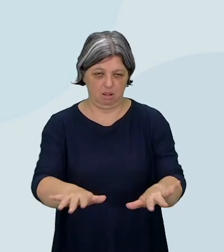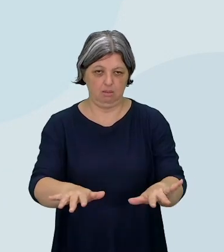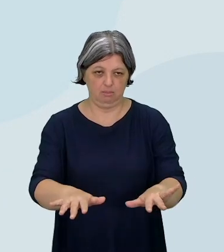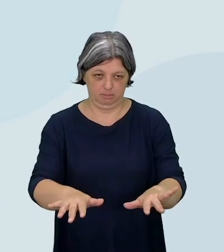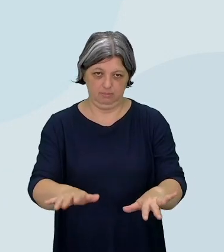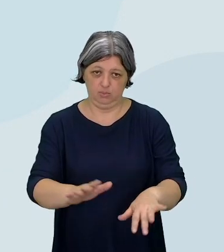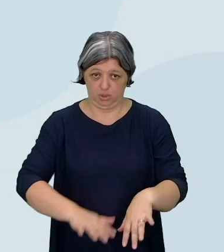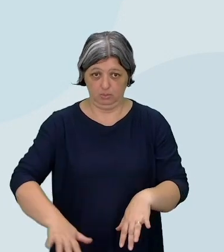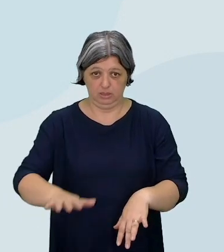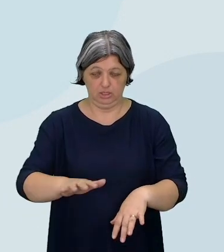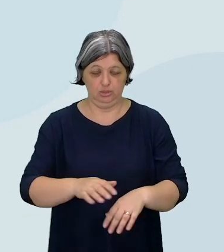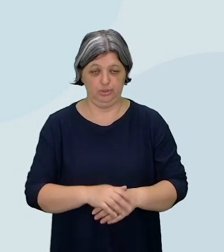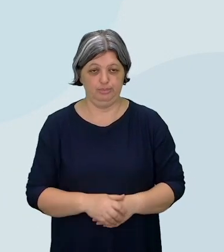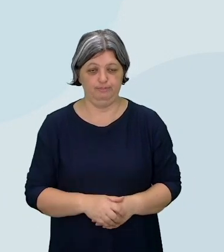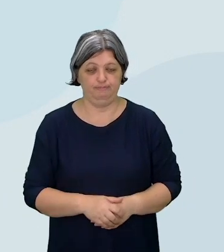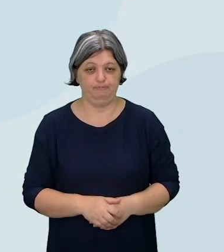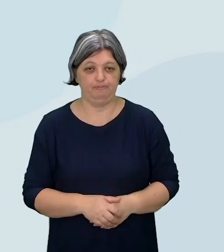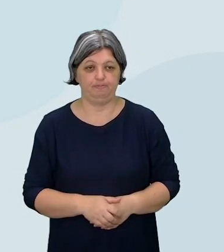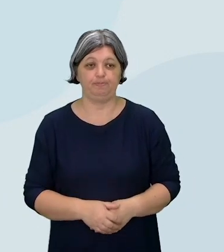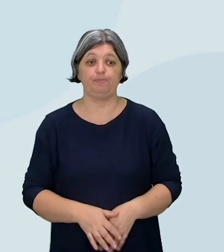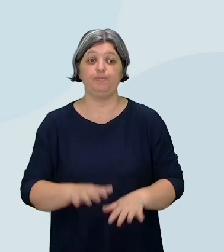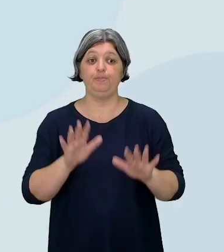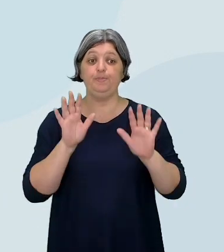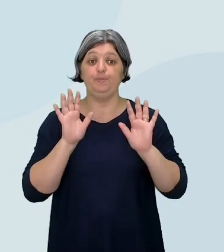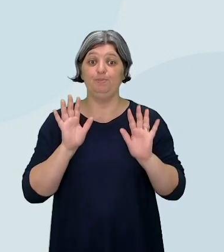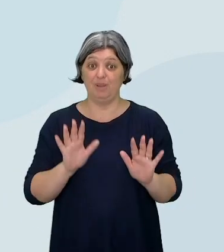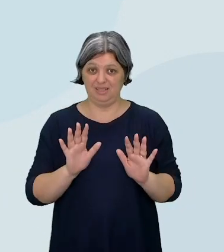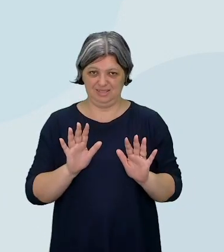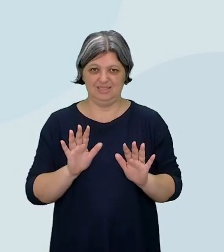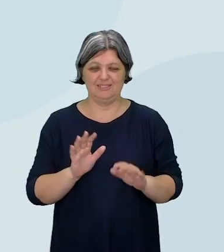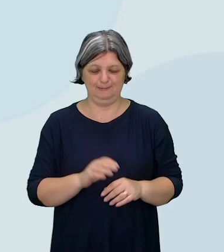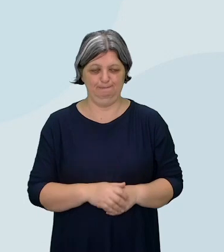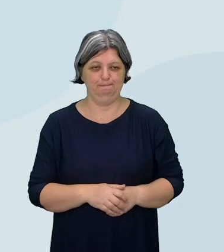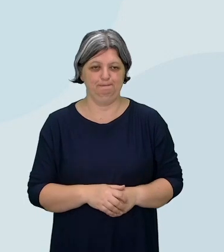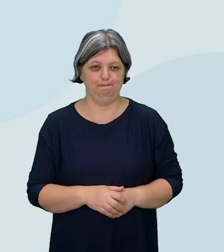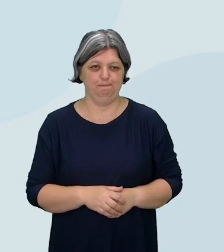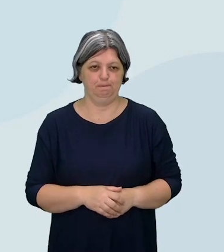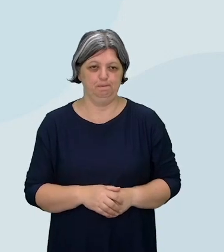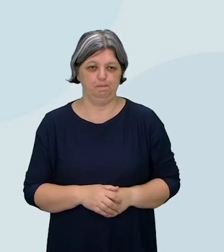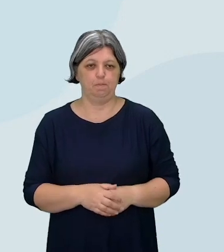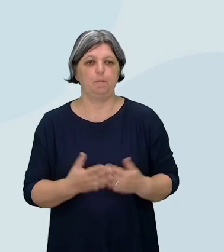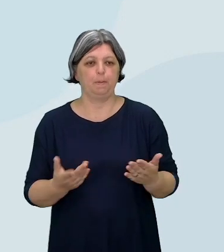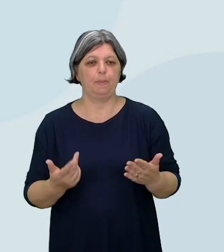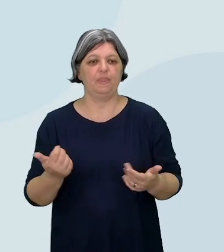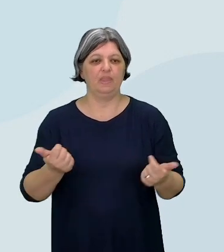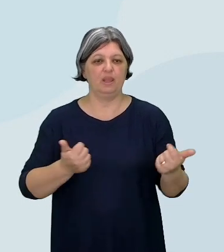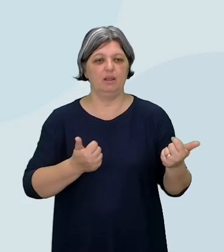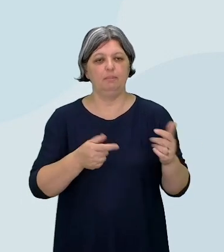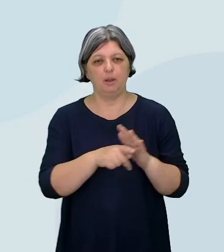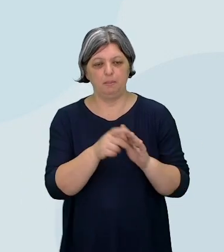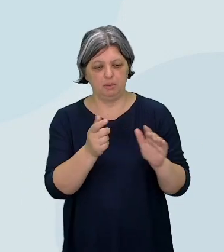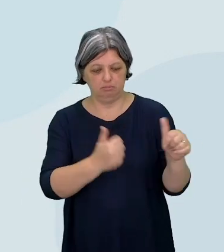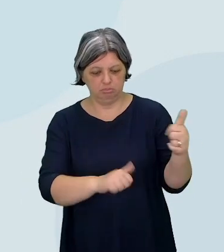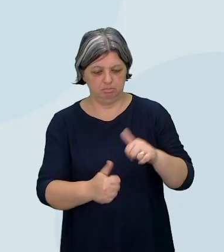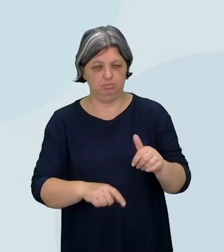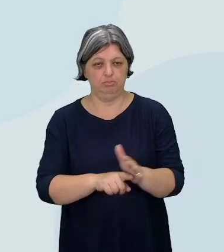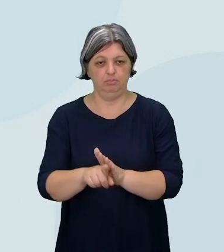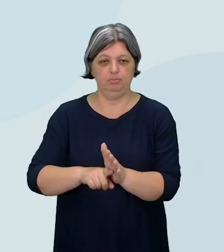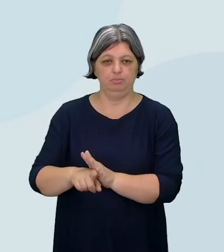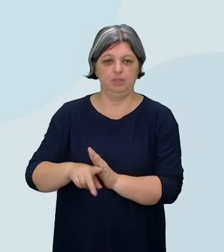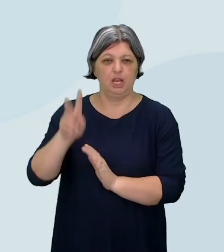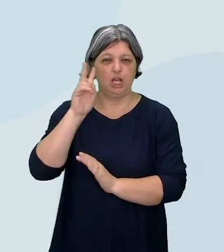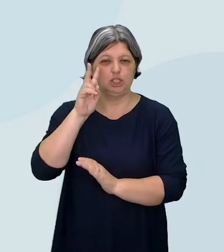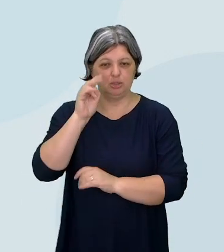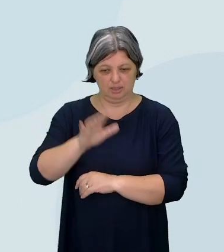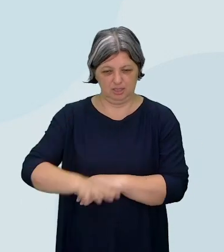Mas, aqui ó, o segredo do rolê, mas, quando analisaram o histórico da região, eles começaram